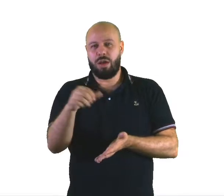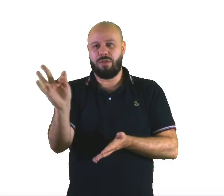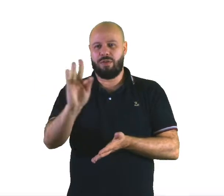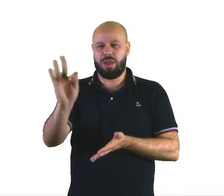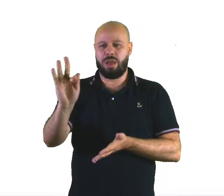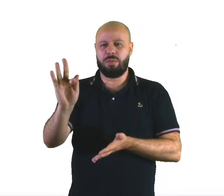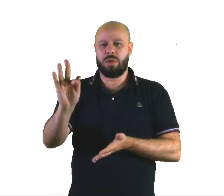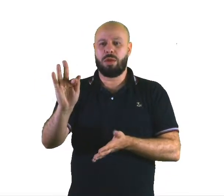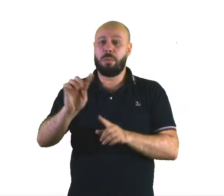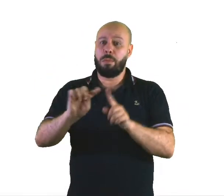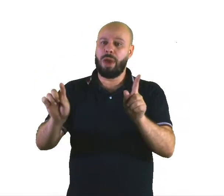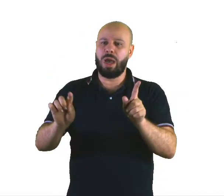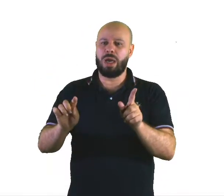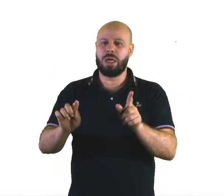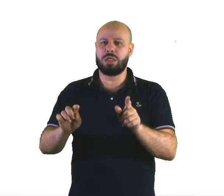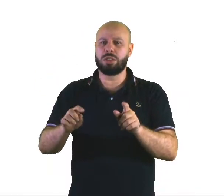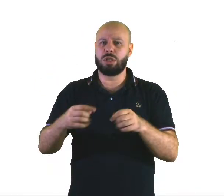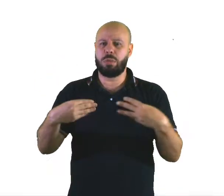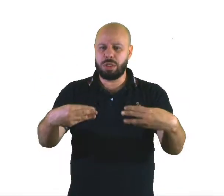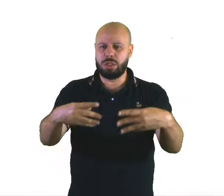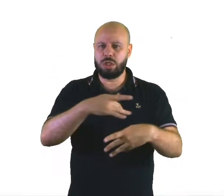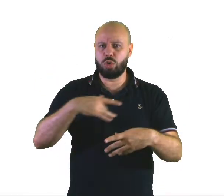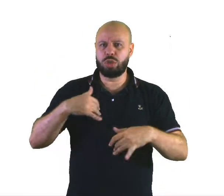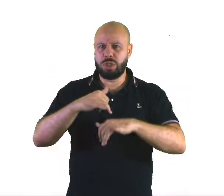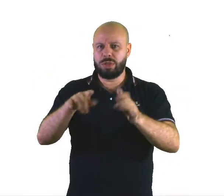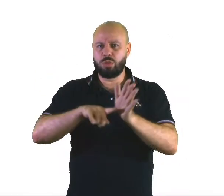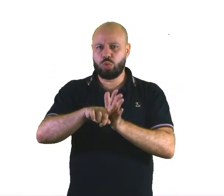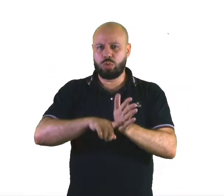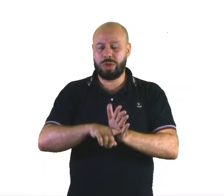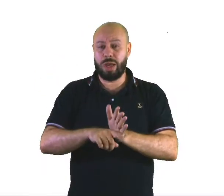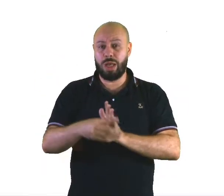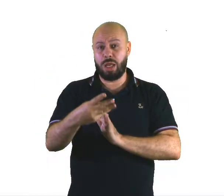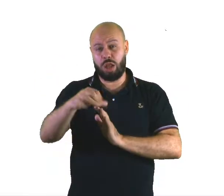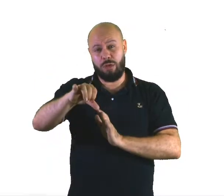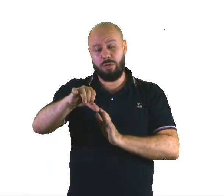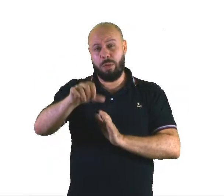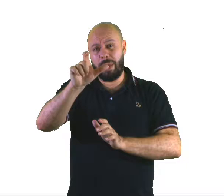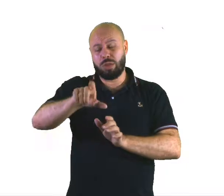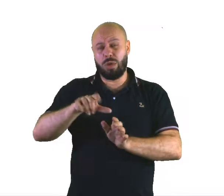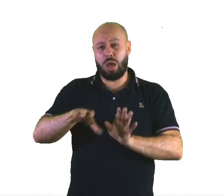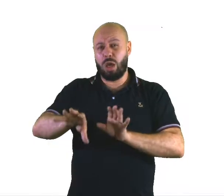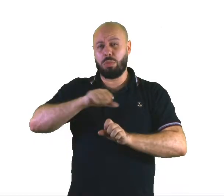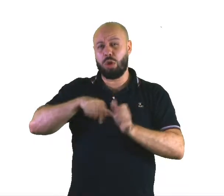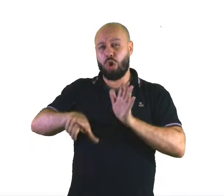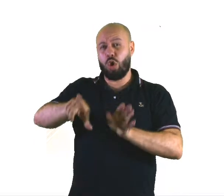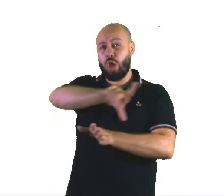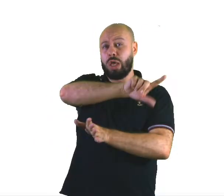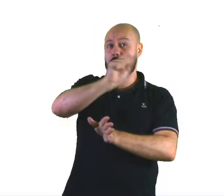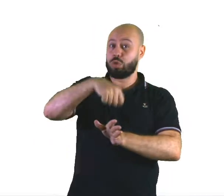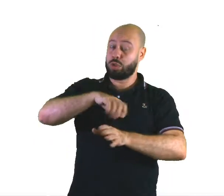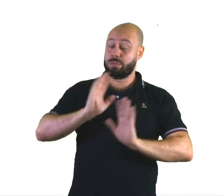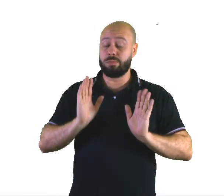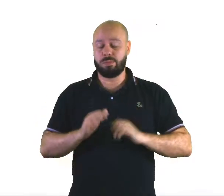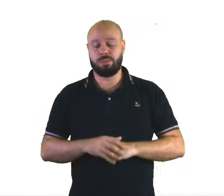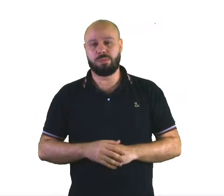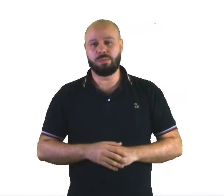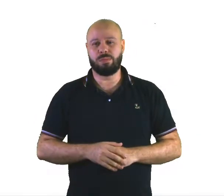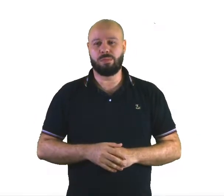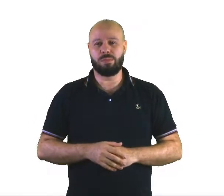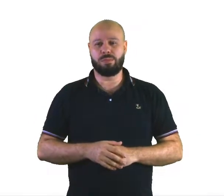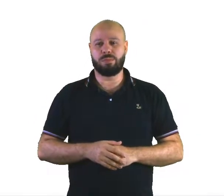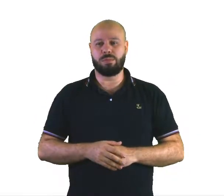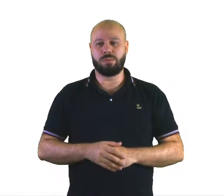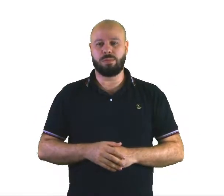fevereiro. No entanto, a pasta investiga 39 casos que podem ter ocorrido antes